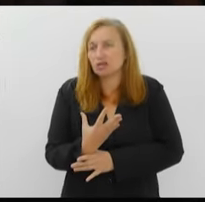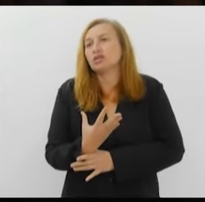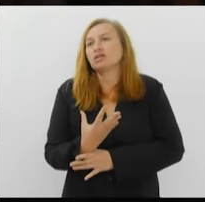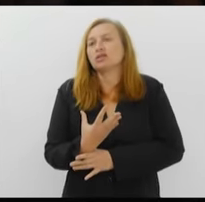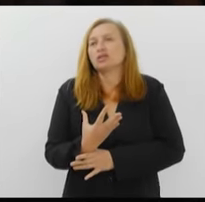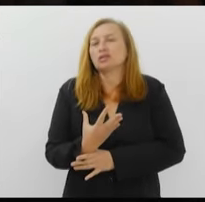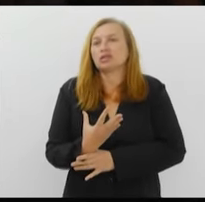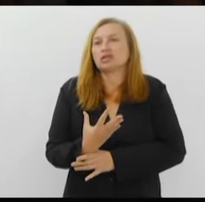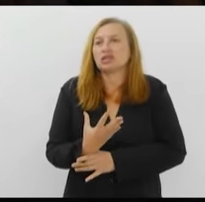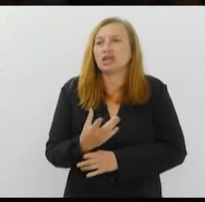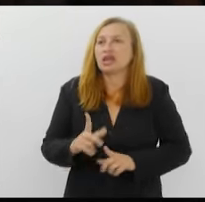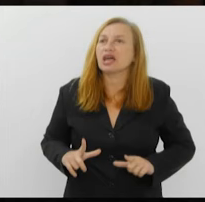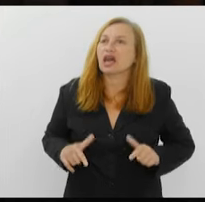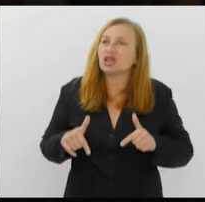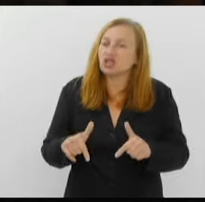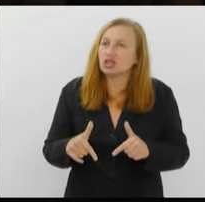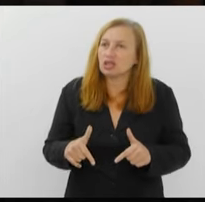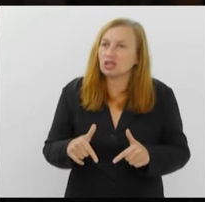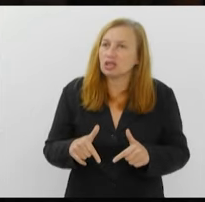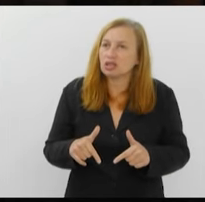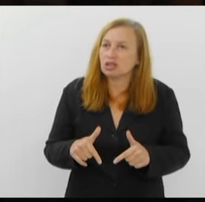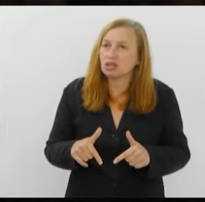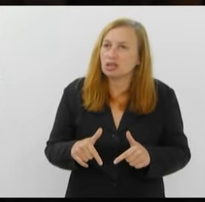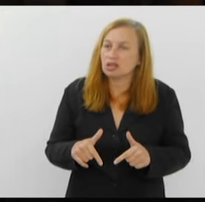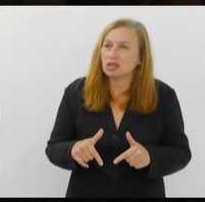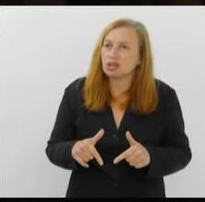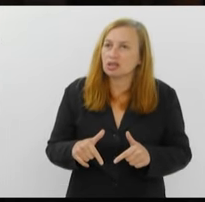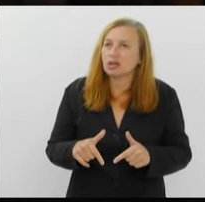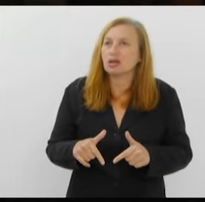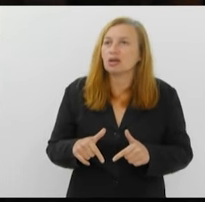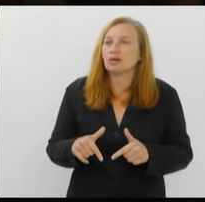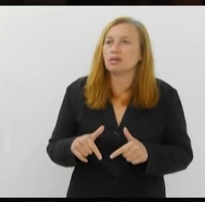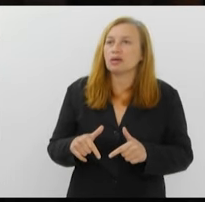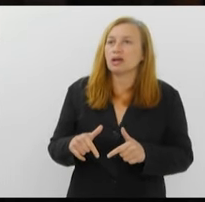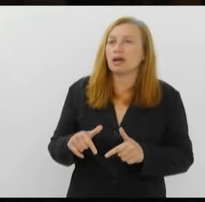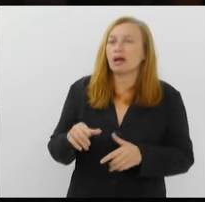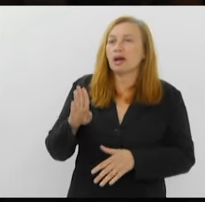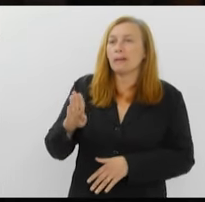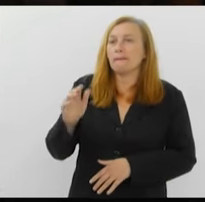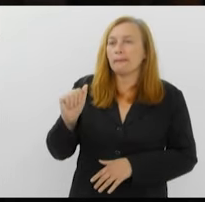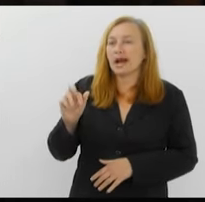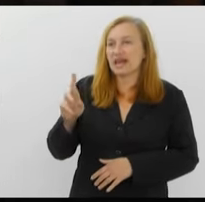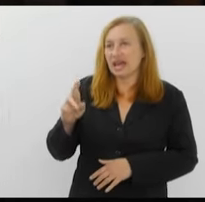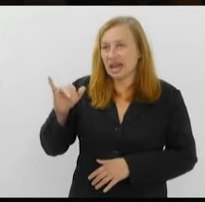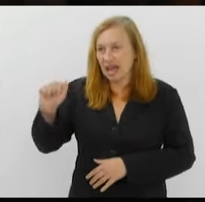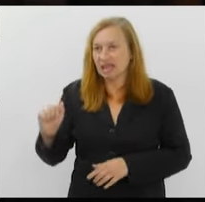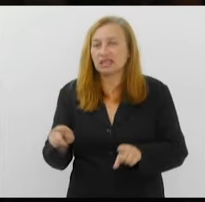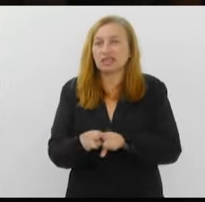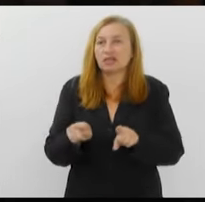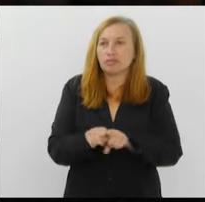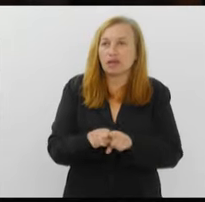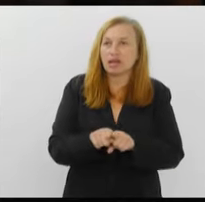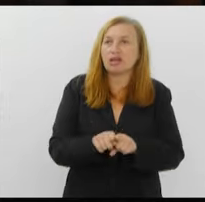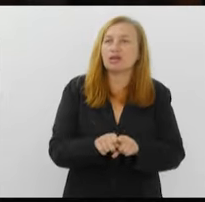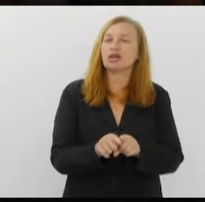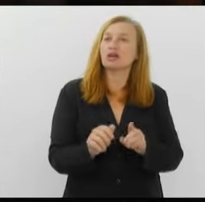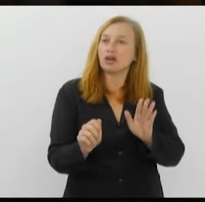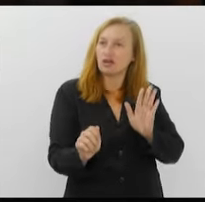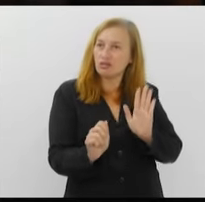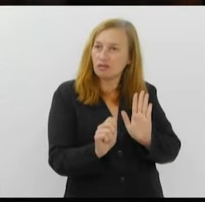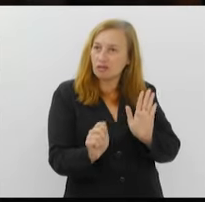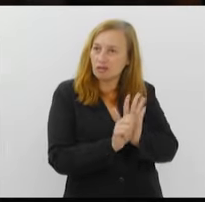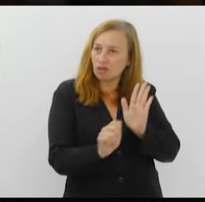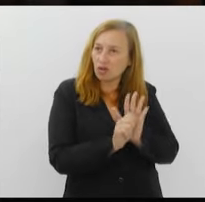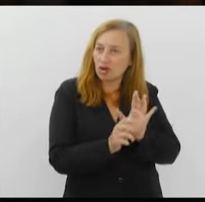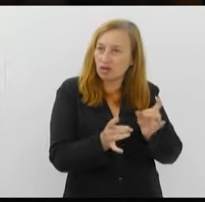zero, sim, para a barricada e para o crack. Mas entendo que ele tem que chamar os trabalhos à ordem,